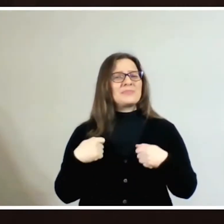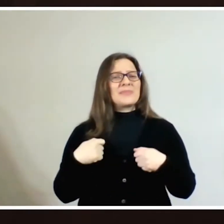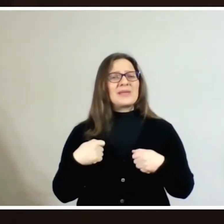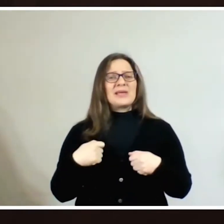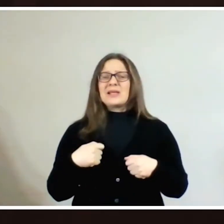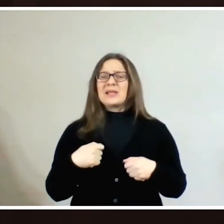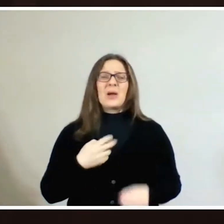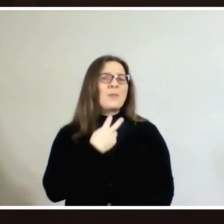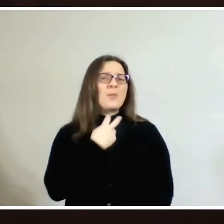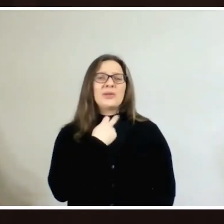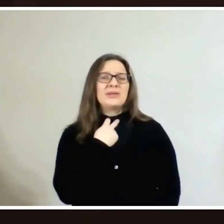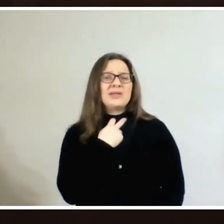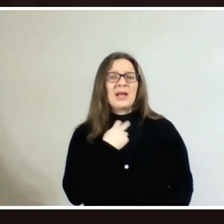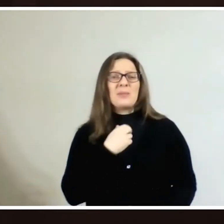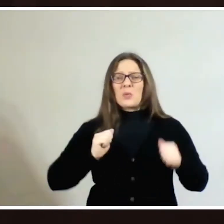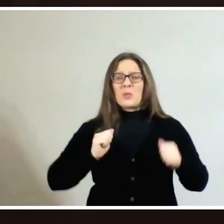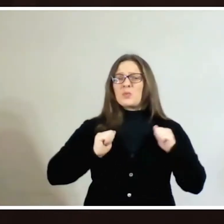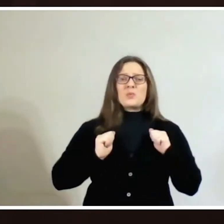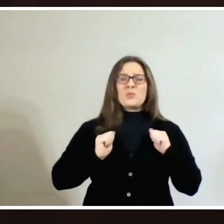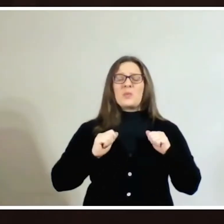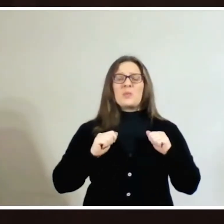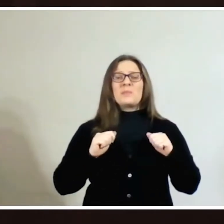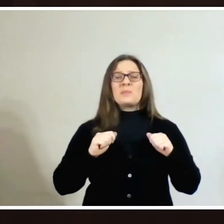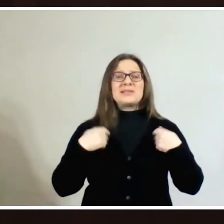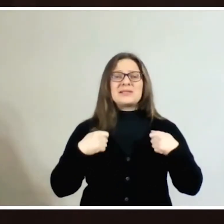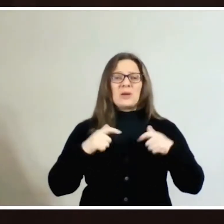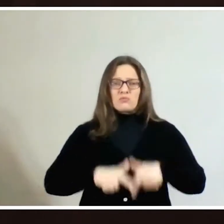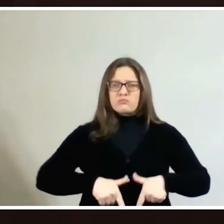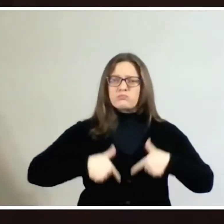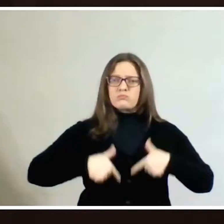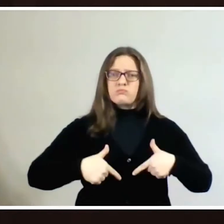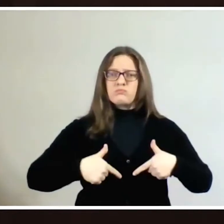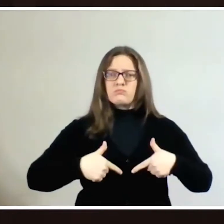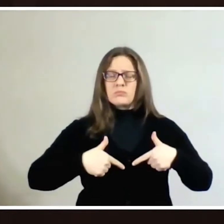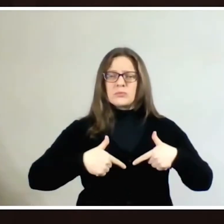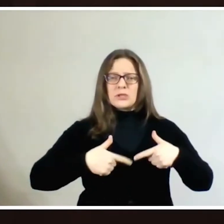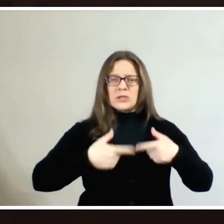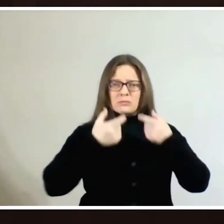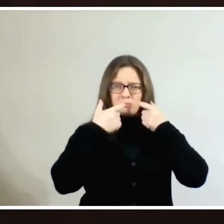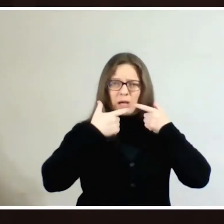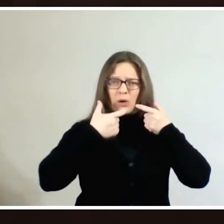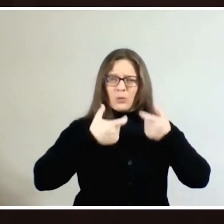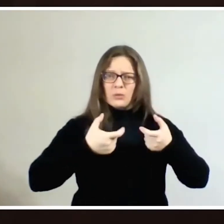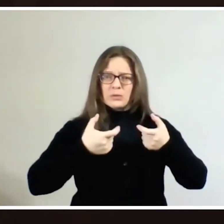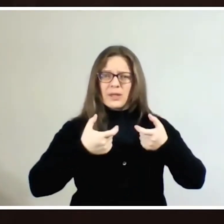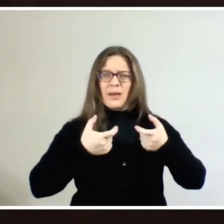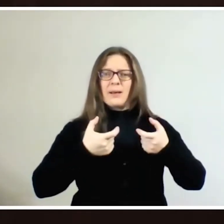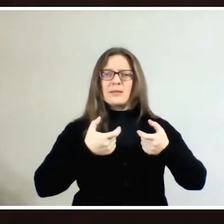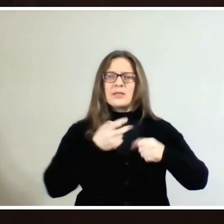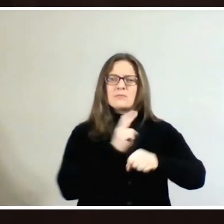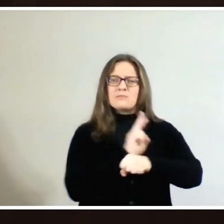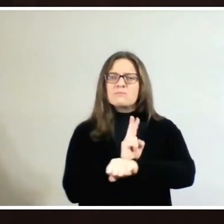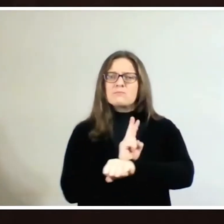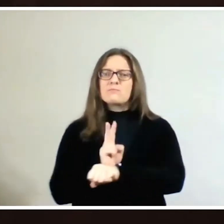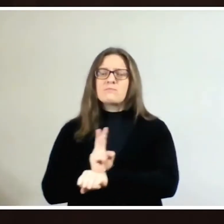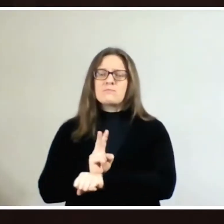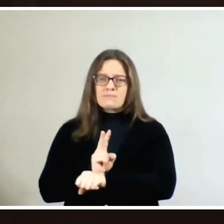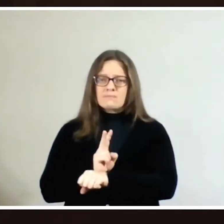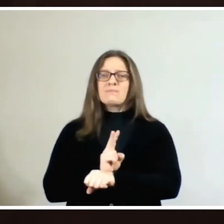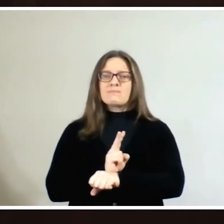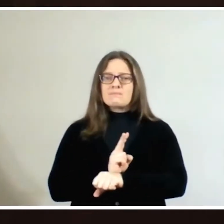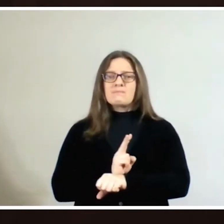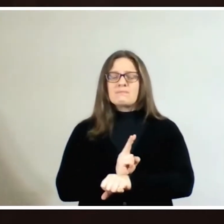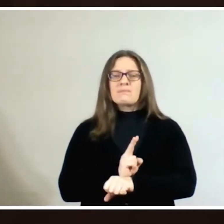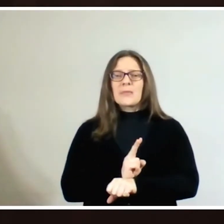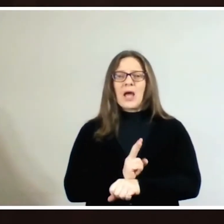um estado de vigilância. Nós mudamos para um estado de viver uma vida qualquer. Nós estamos vivendo